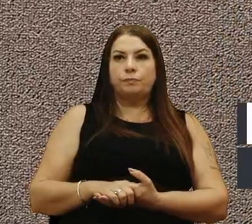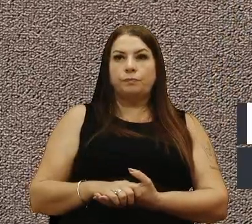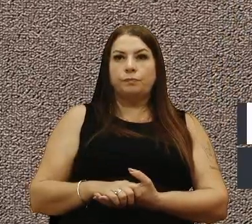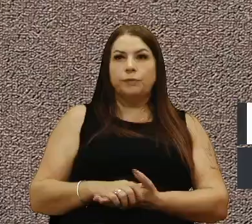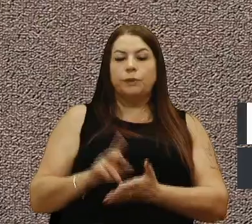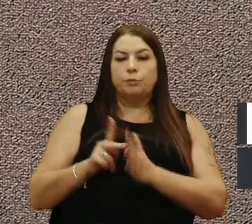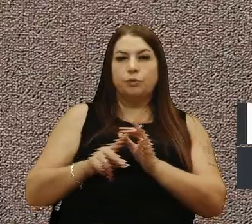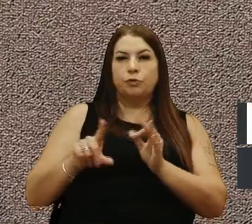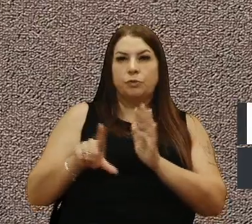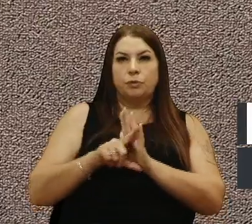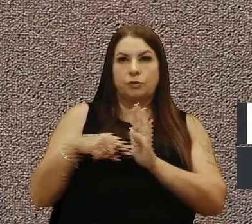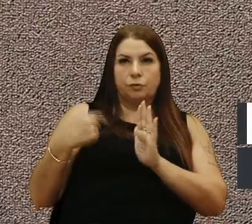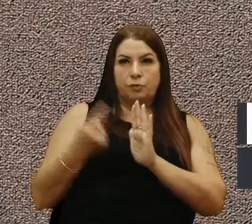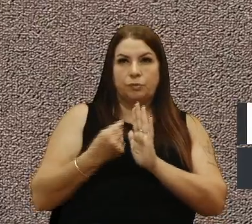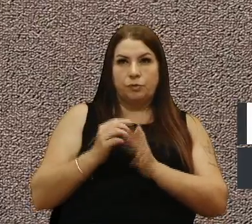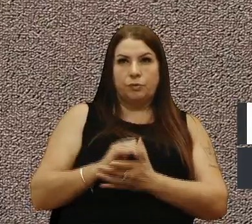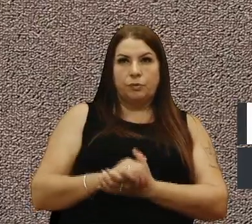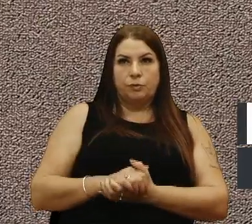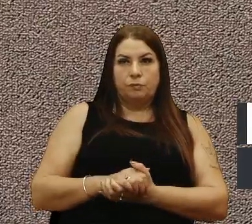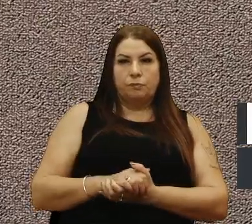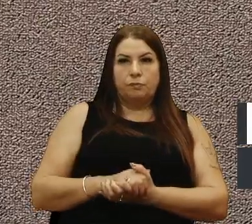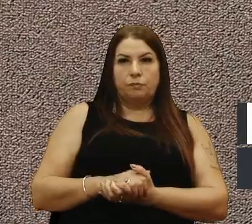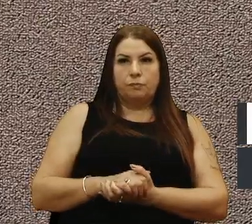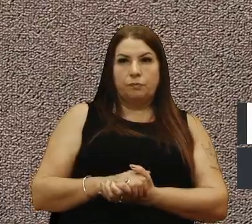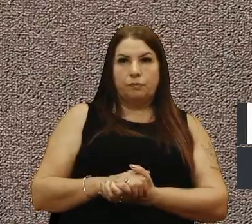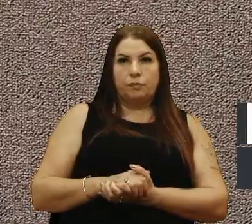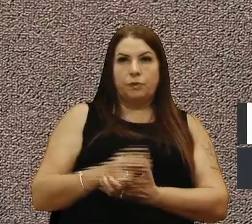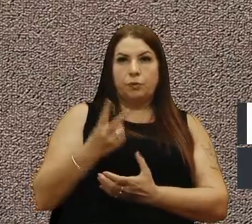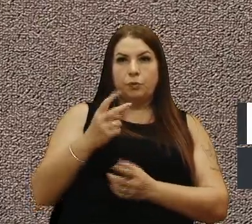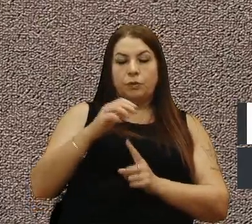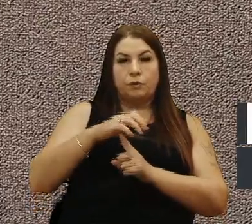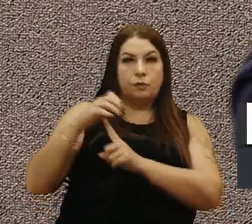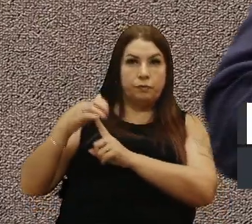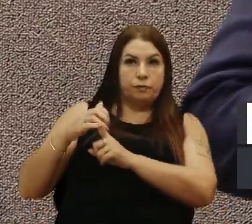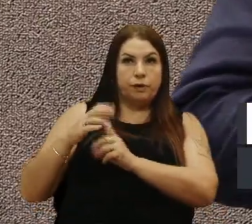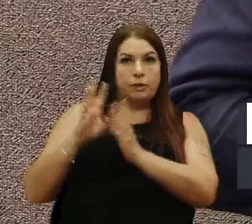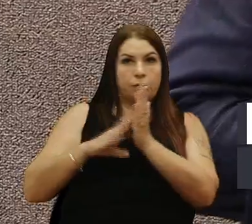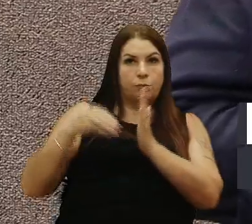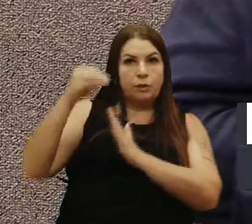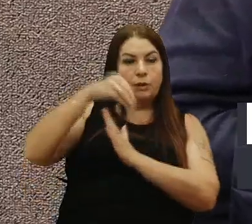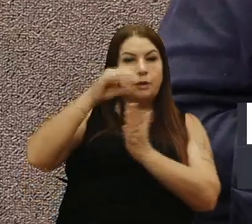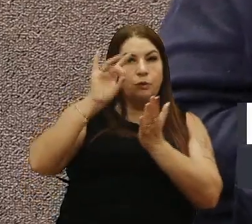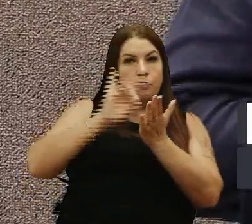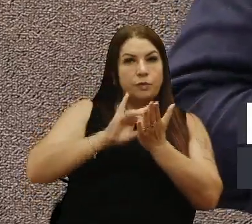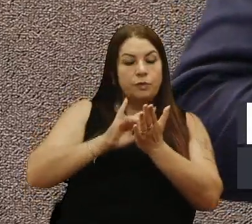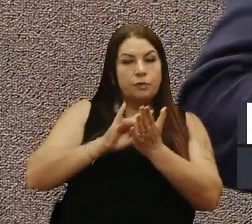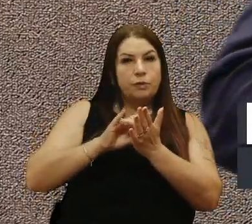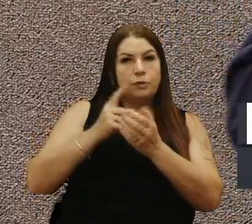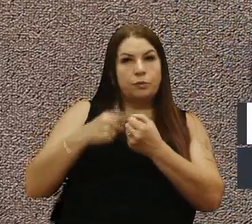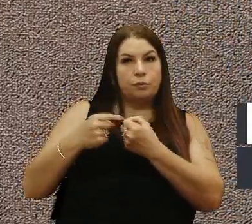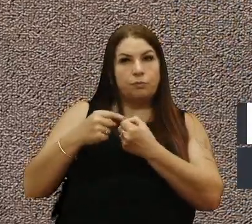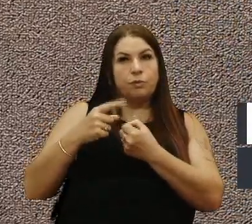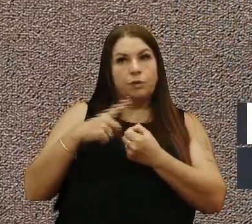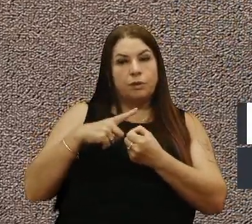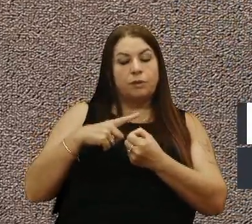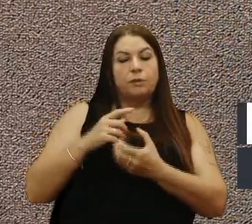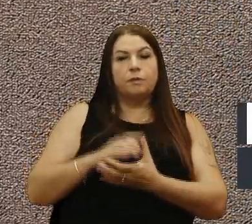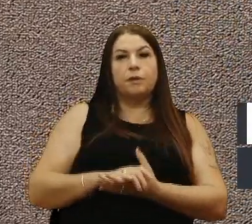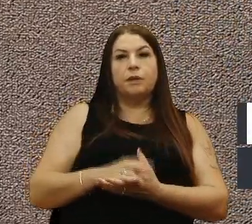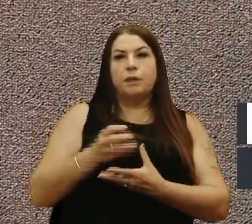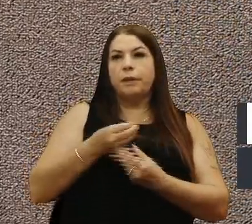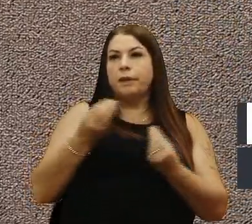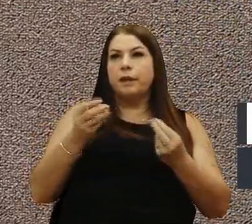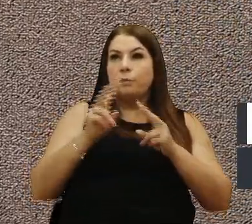projeto de lei nosso, as duas feiras já estão no calendário oficial do município. E que tem dado